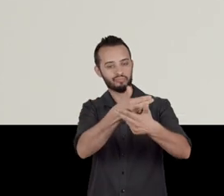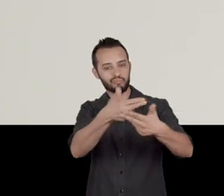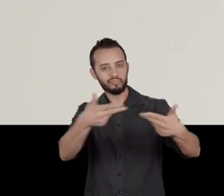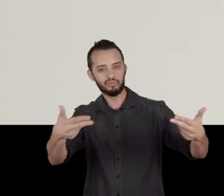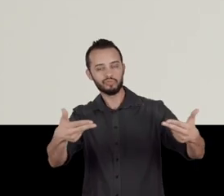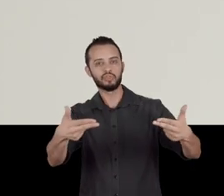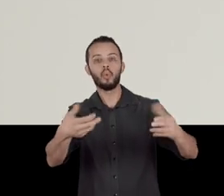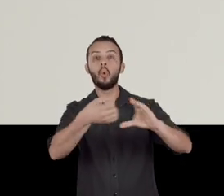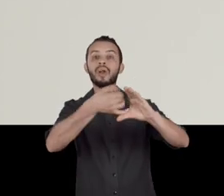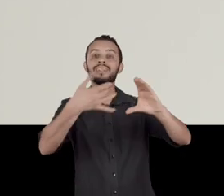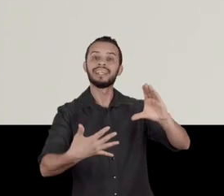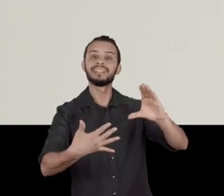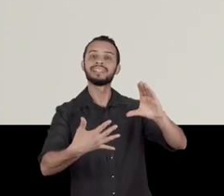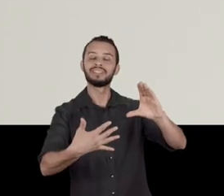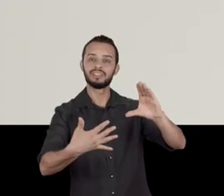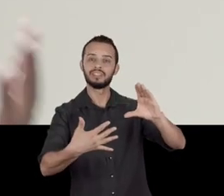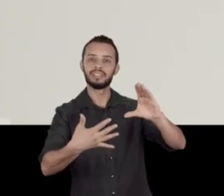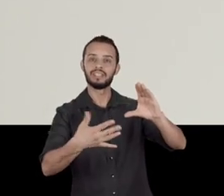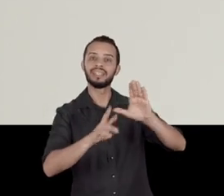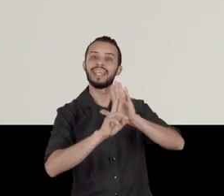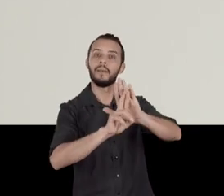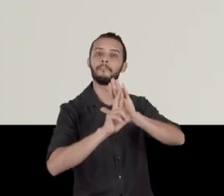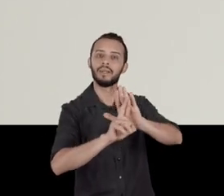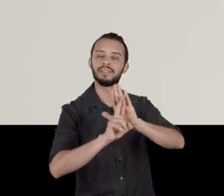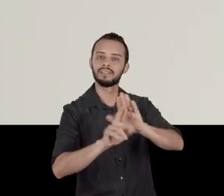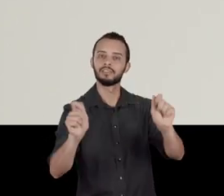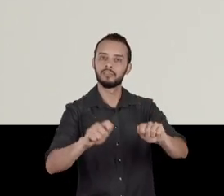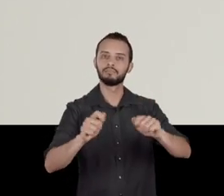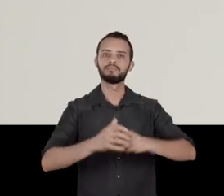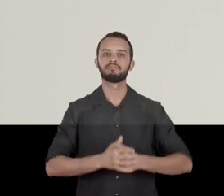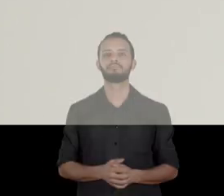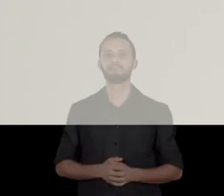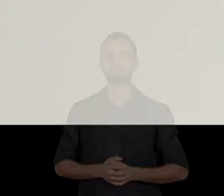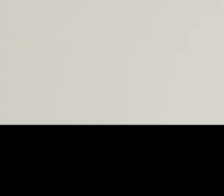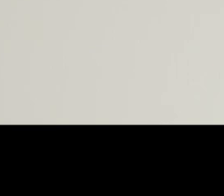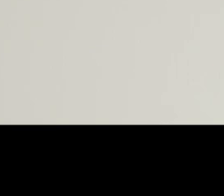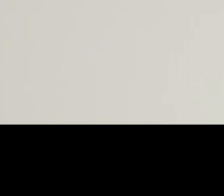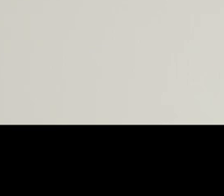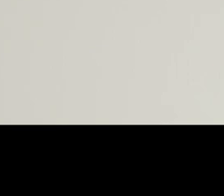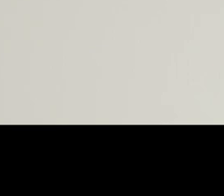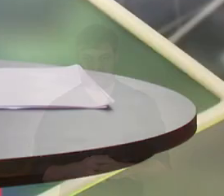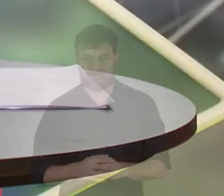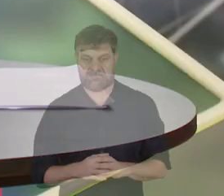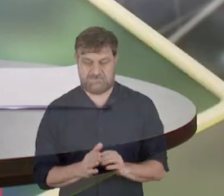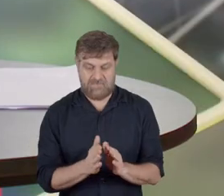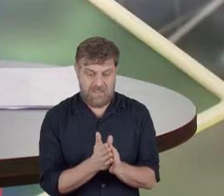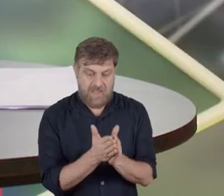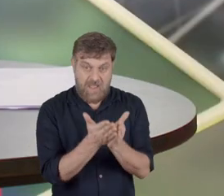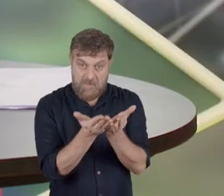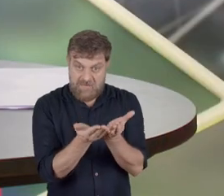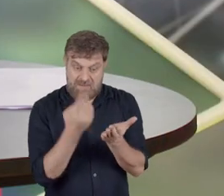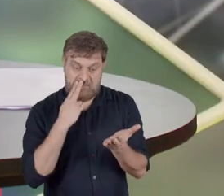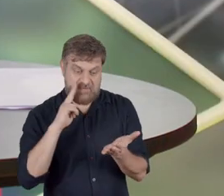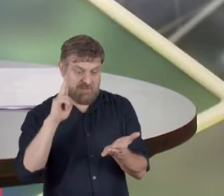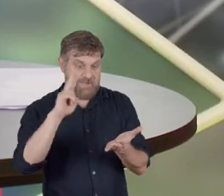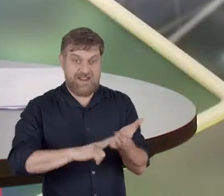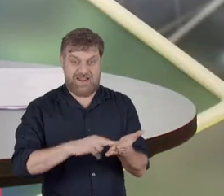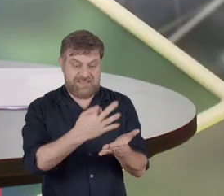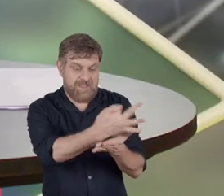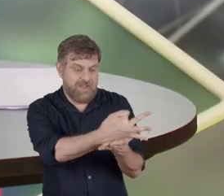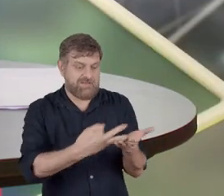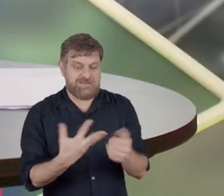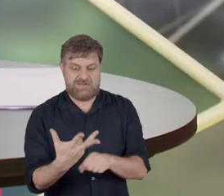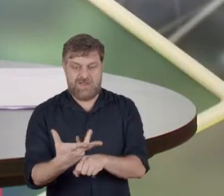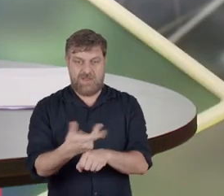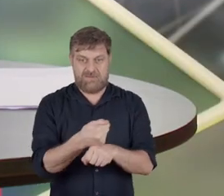certa maneira, ou um tipo de características que vão representar essa brasilidade. Tem uma carta aqui com um trecho maravilhoso em que